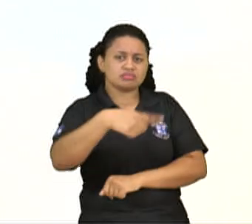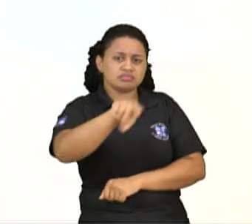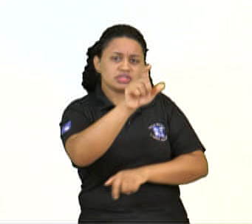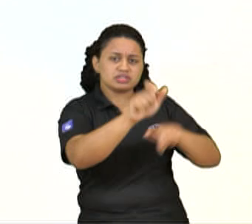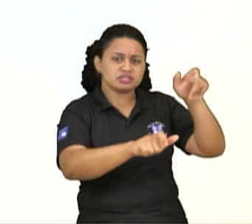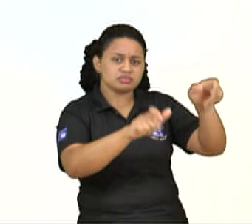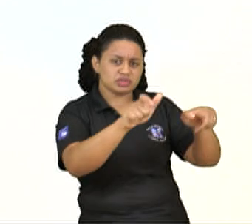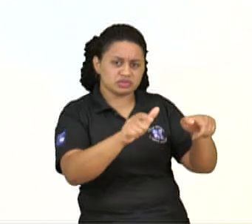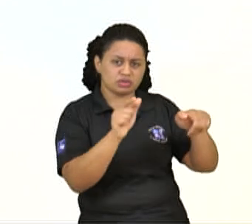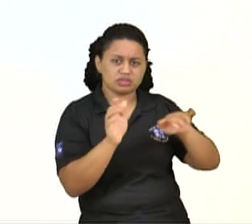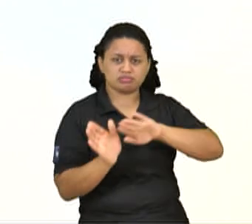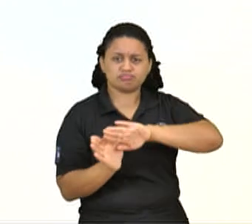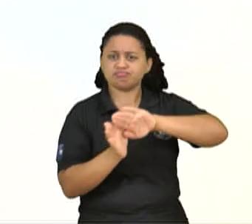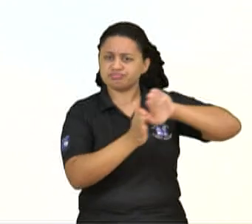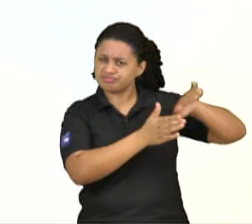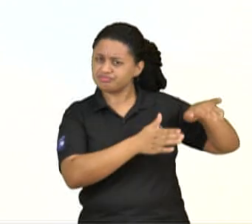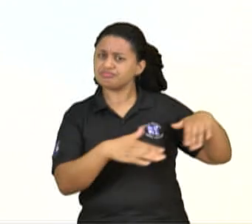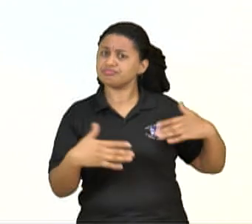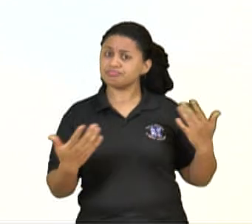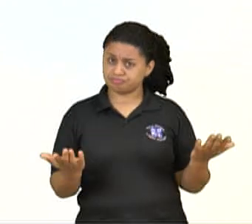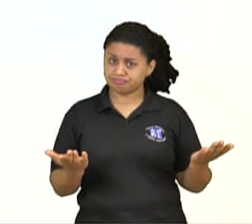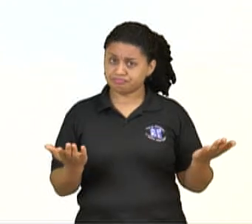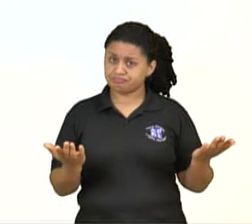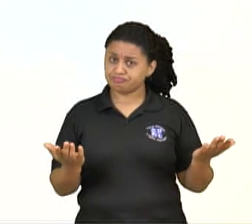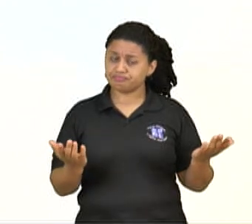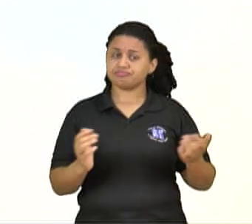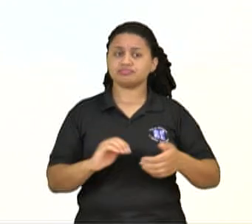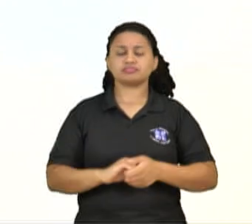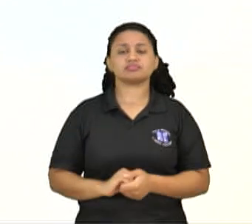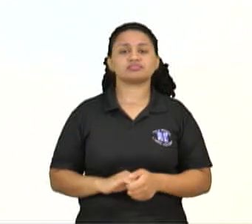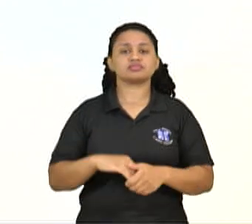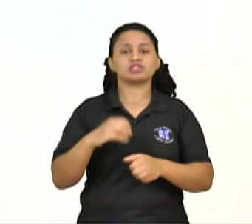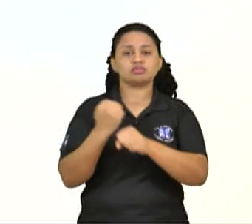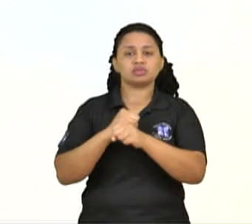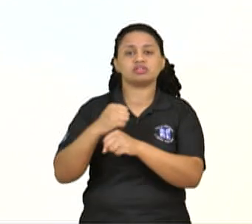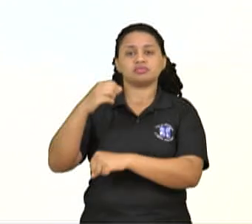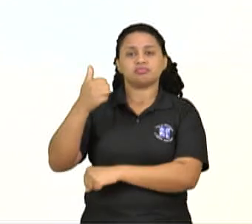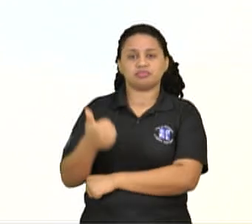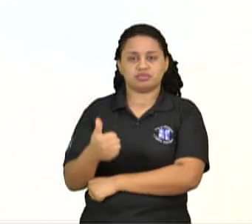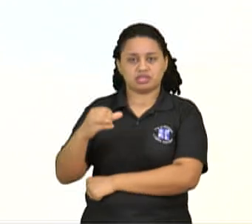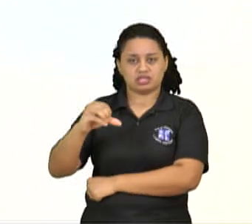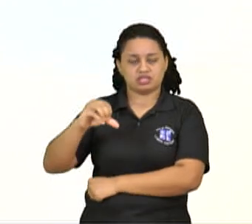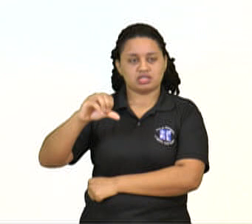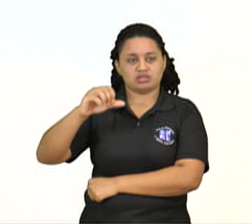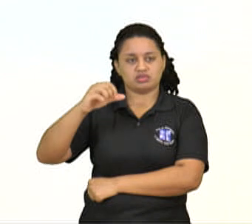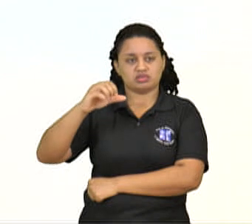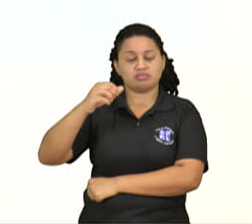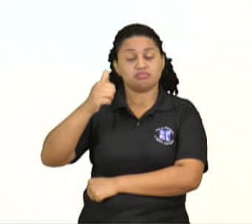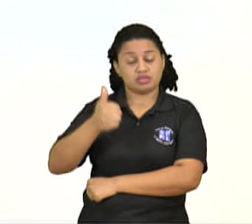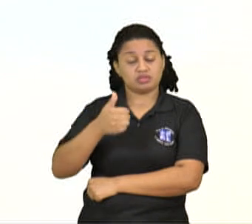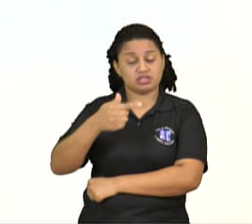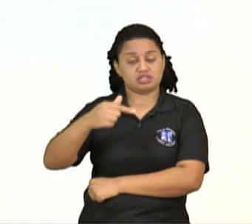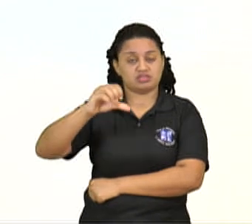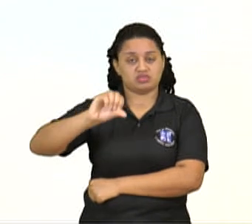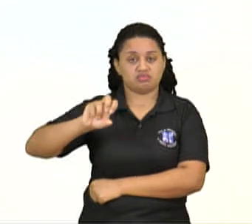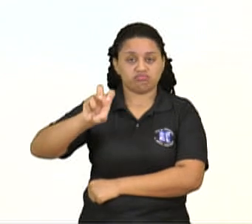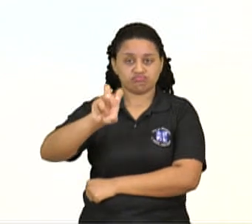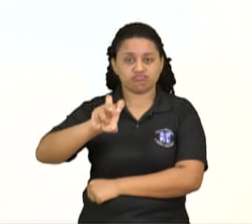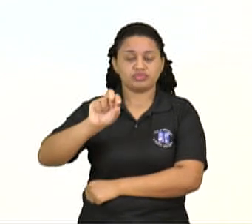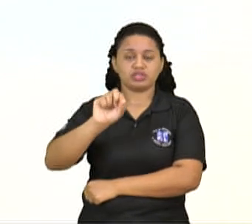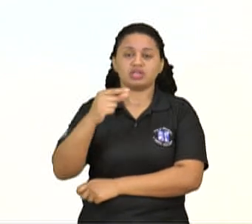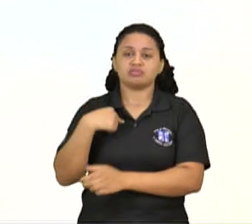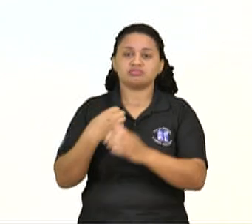foi deixado de lado? Em 1795 vai ser, então, com esse novo governo, elaborada uma